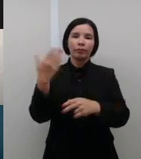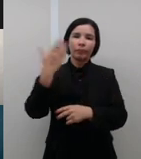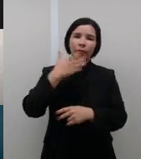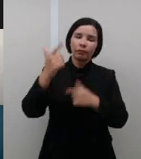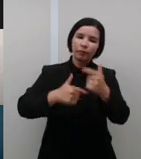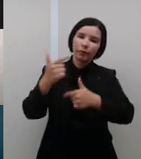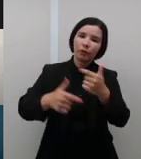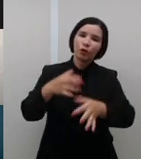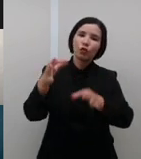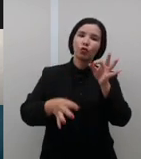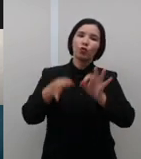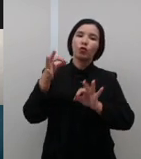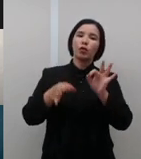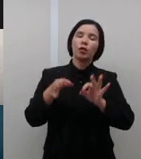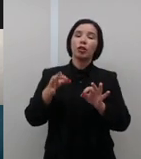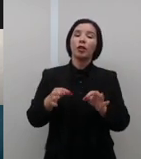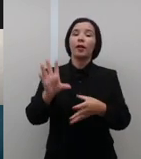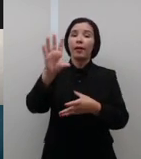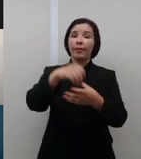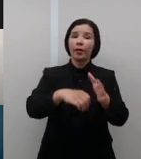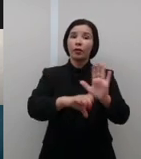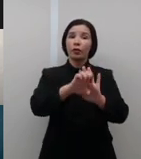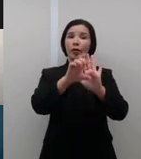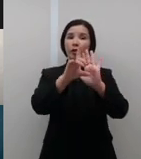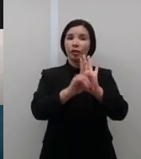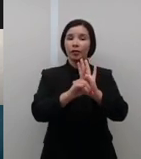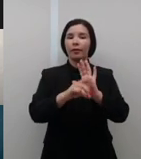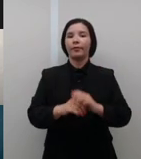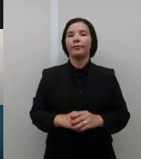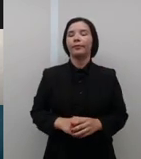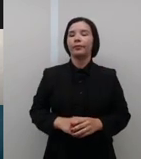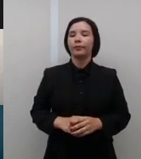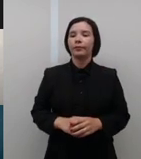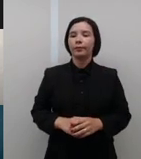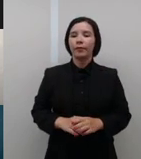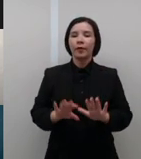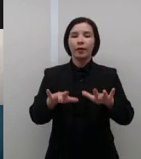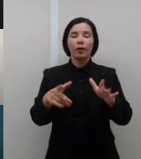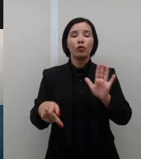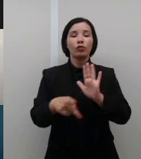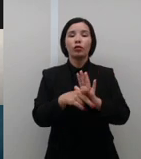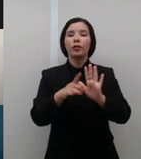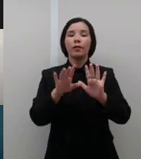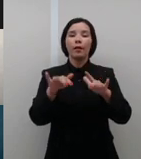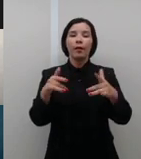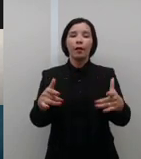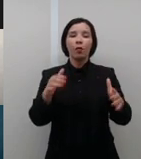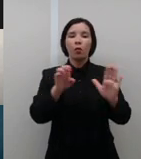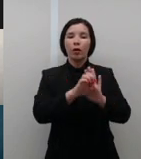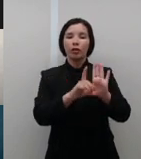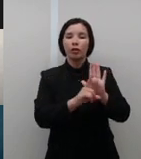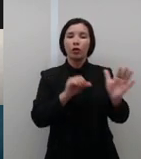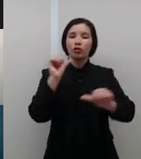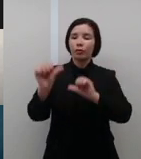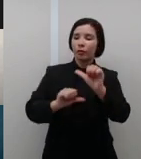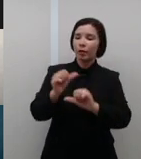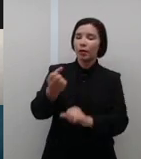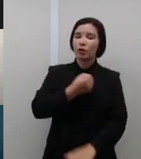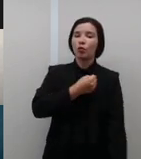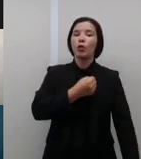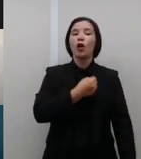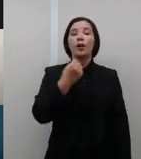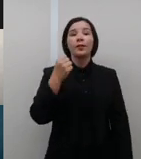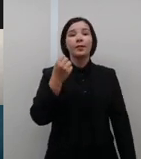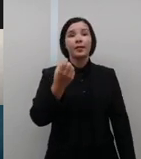que constavam no edital os marcos próprios. O edital de alteração número 01-2019 foi objeto